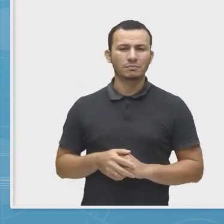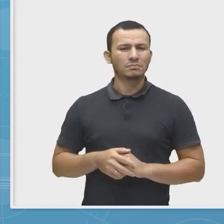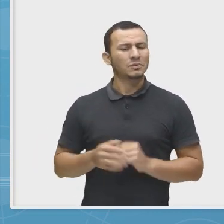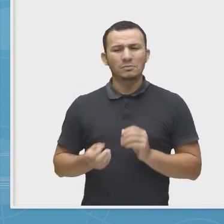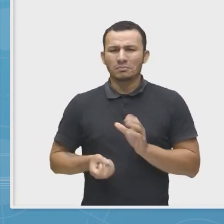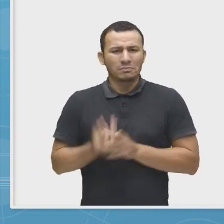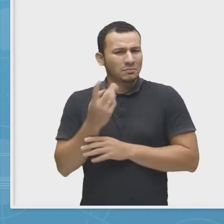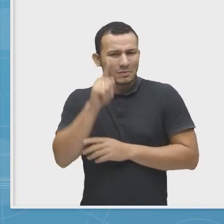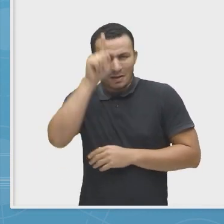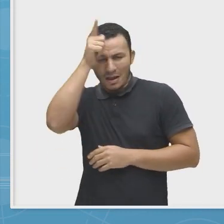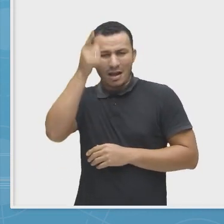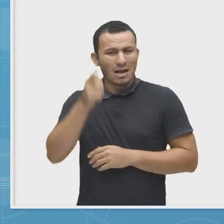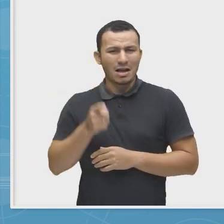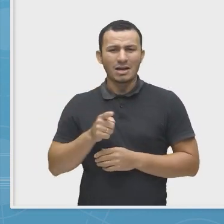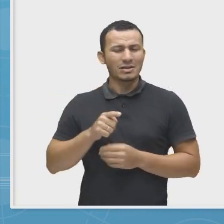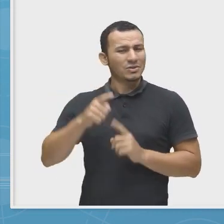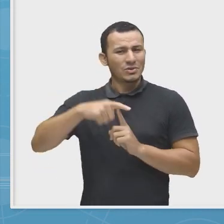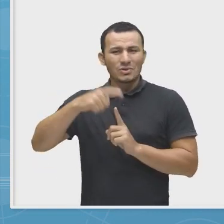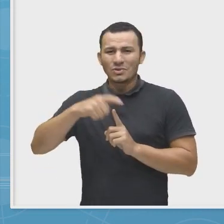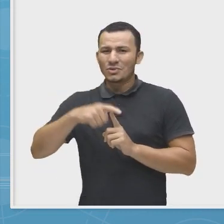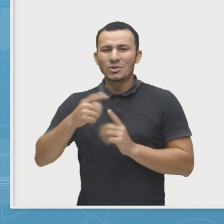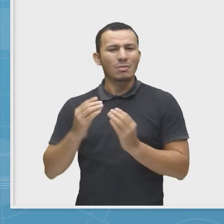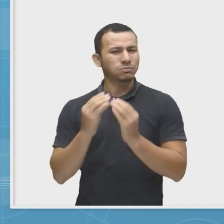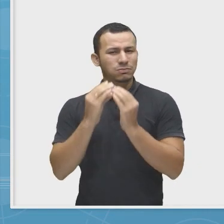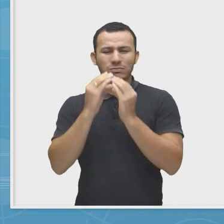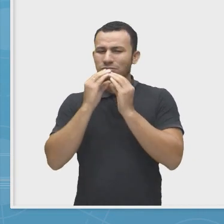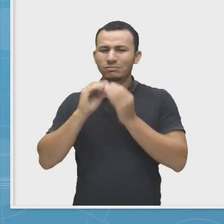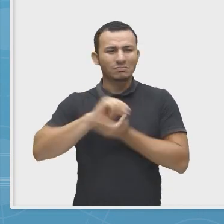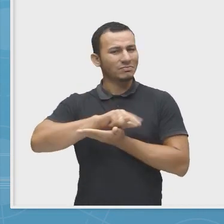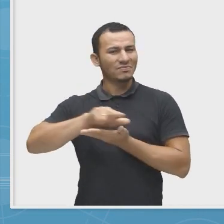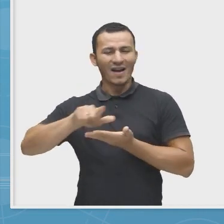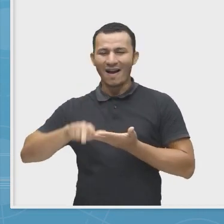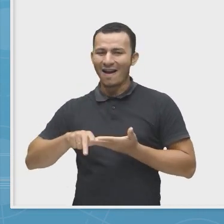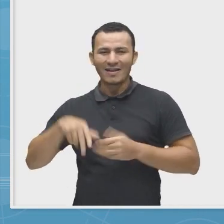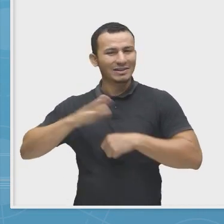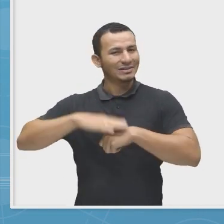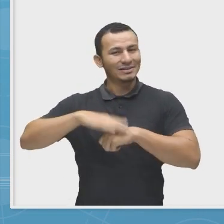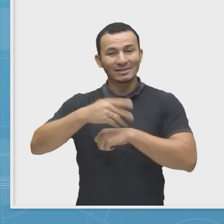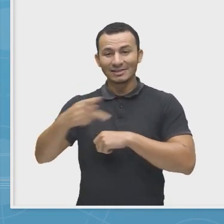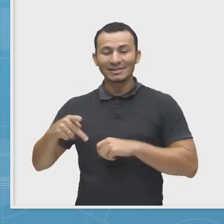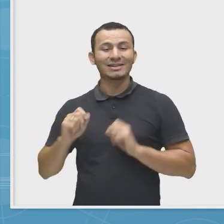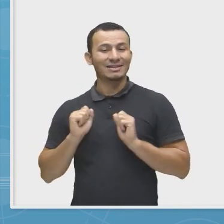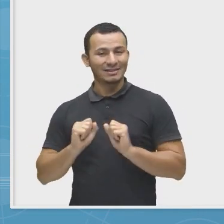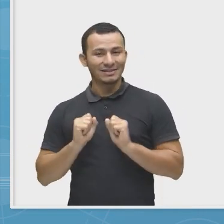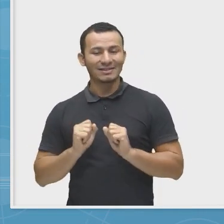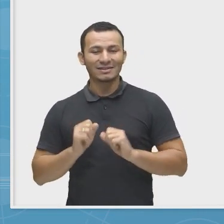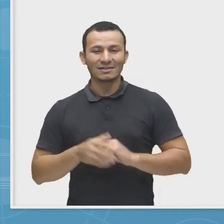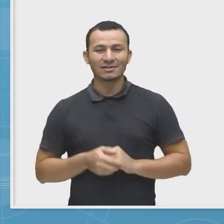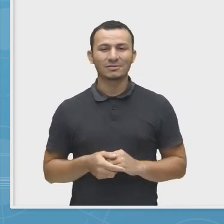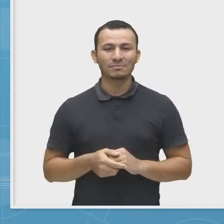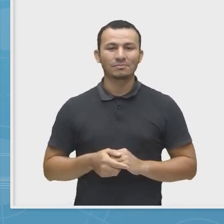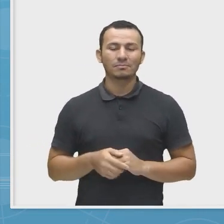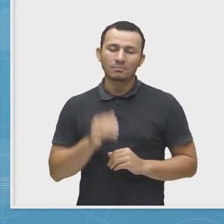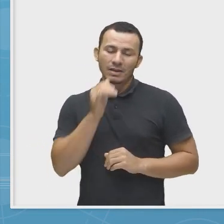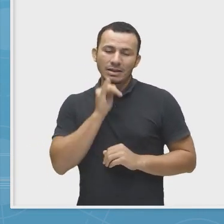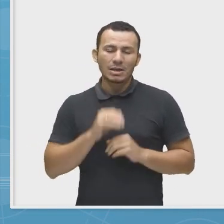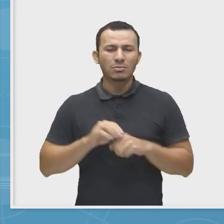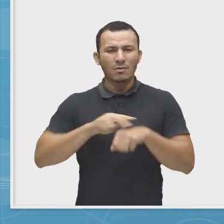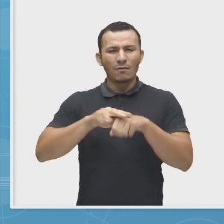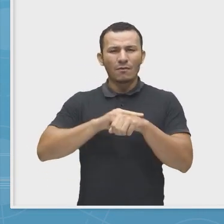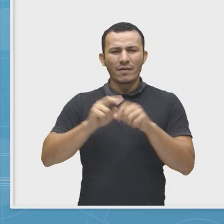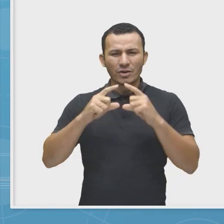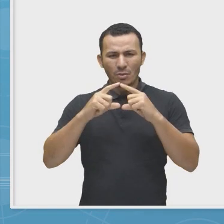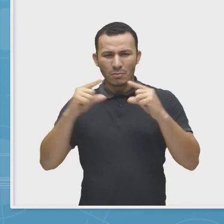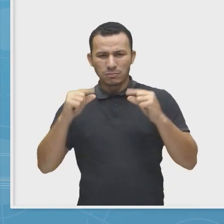inventar vários sanduíches, né? Com pasta. E aí você, uma sugestão é pegar um pimentão, pedir para o